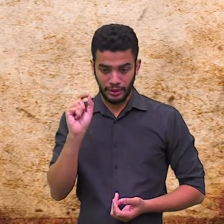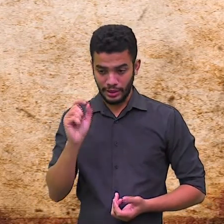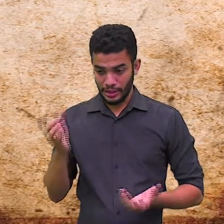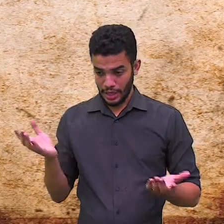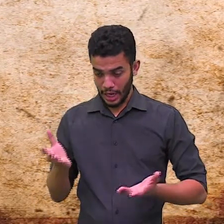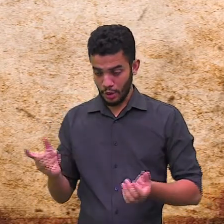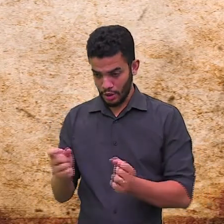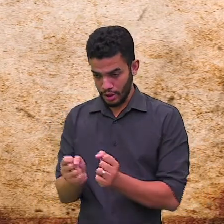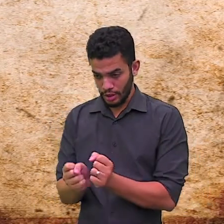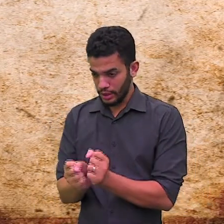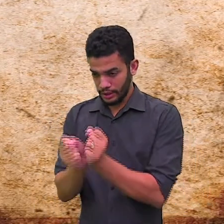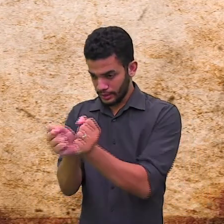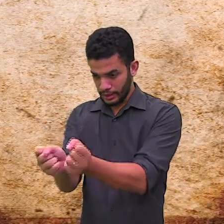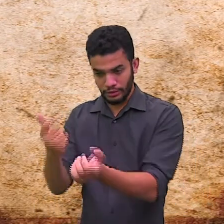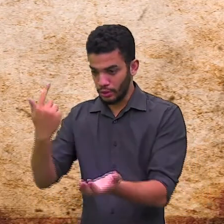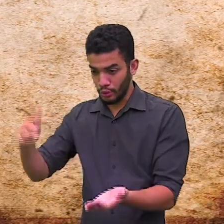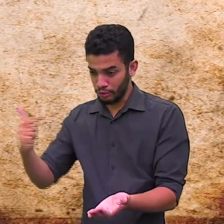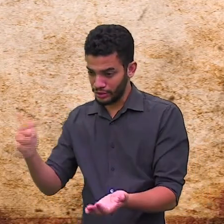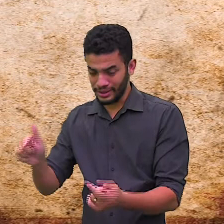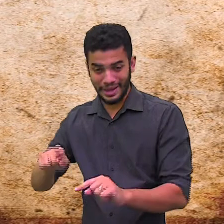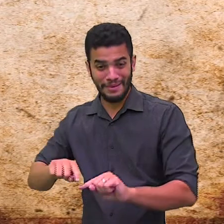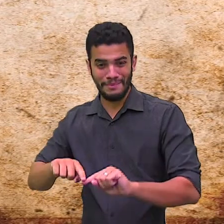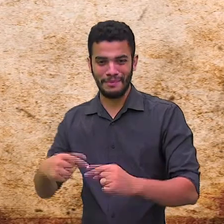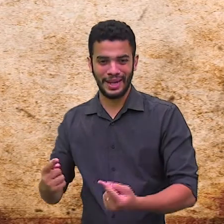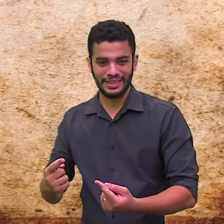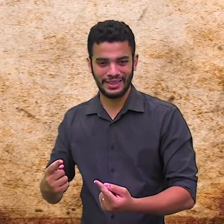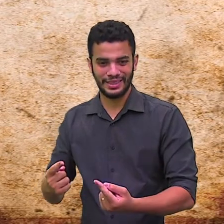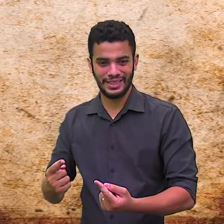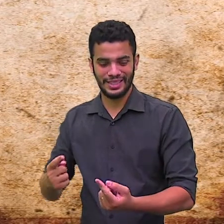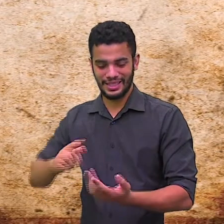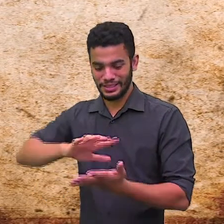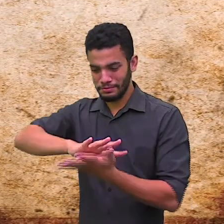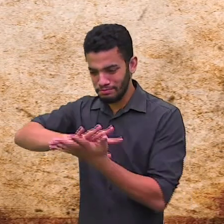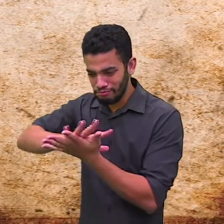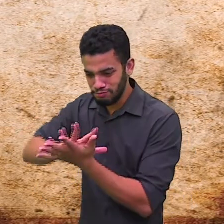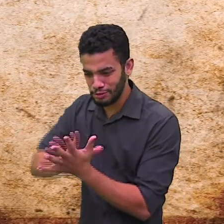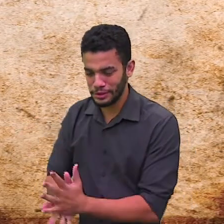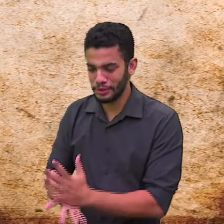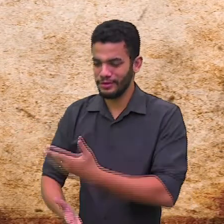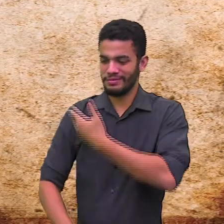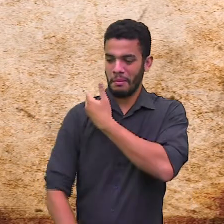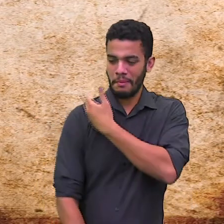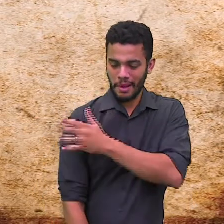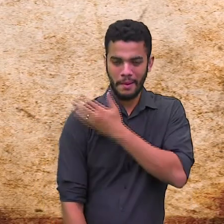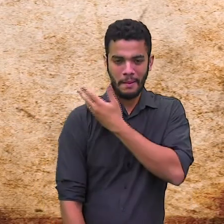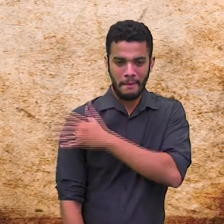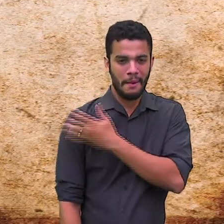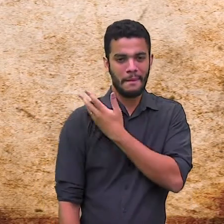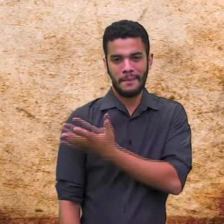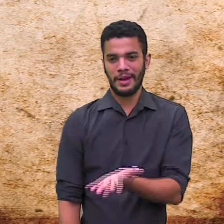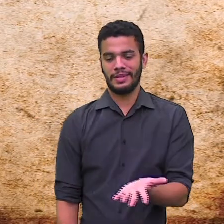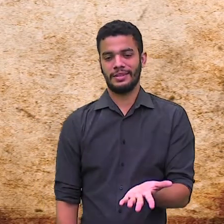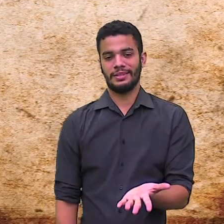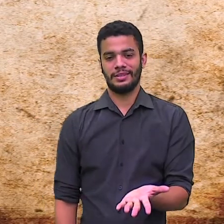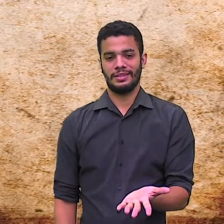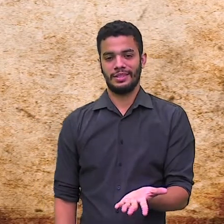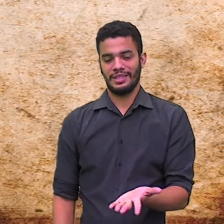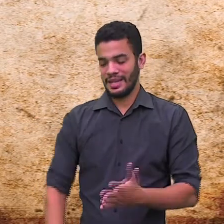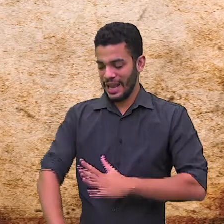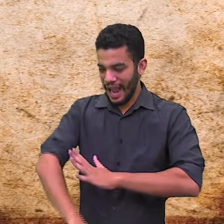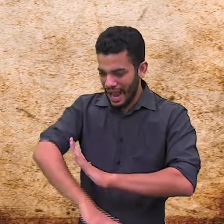preconceito, violência e sofreram com a falta de acesso ao estudo e às boas